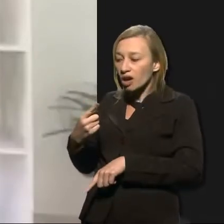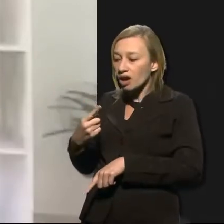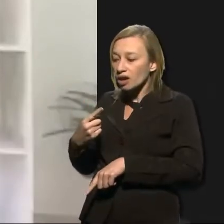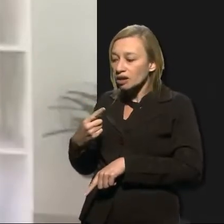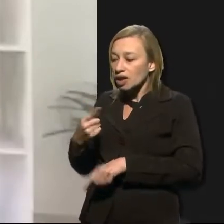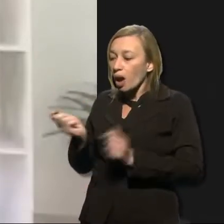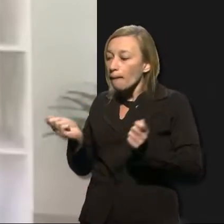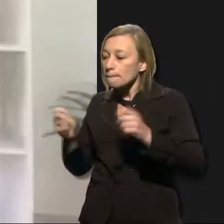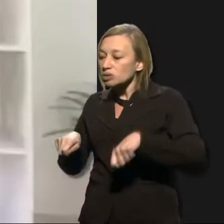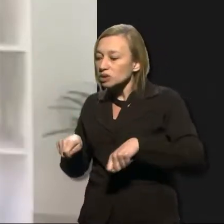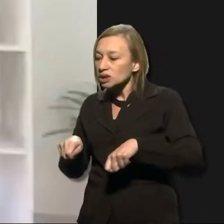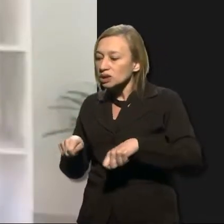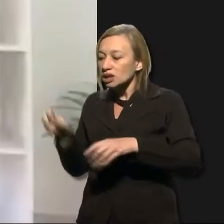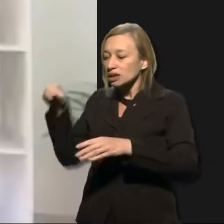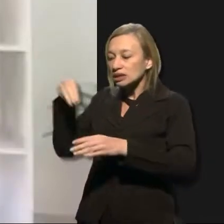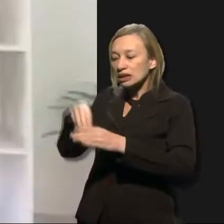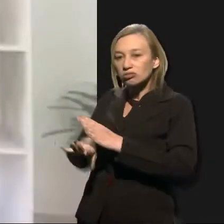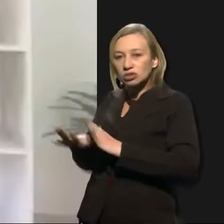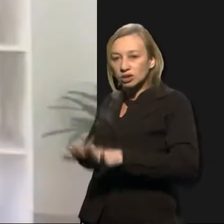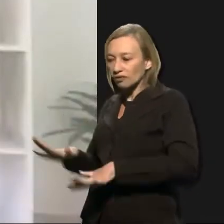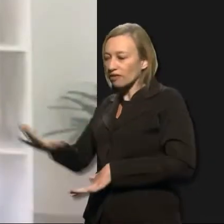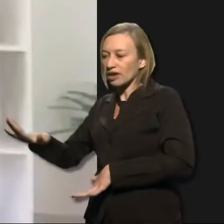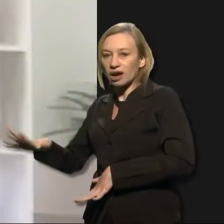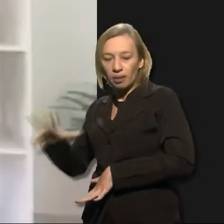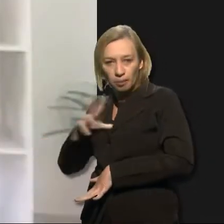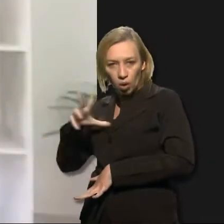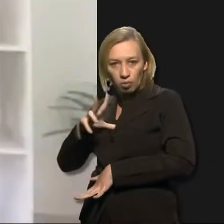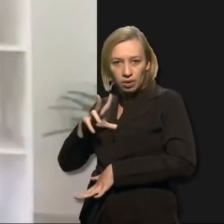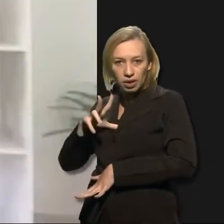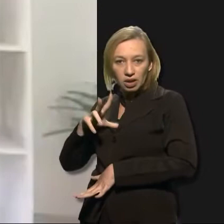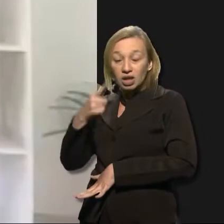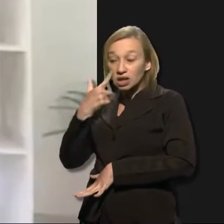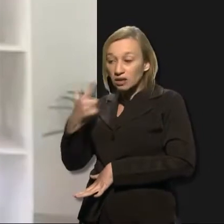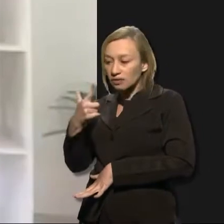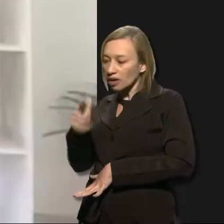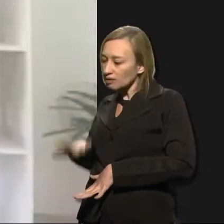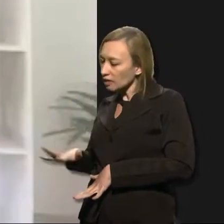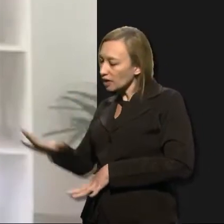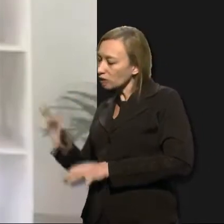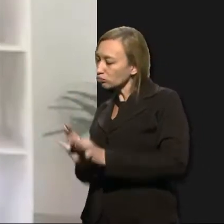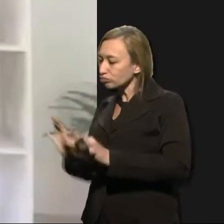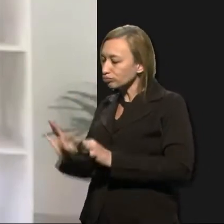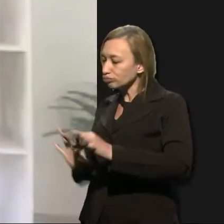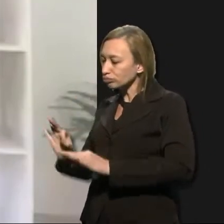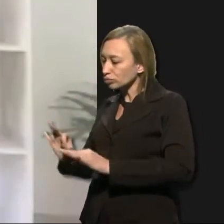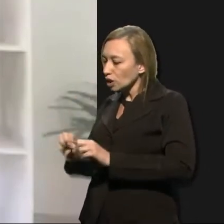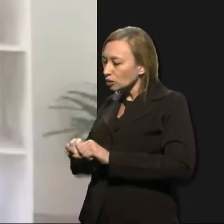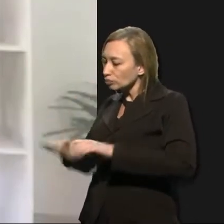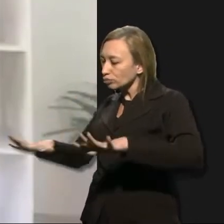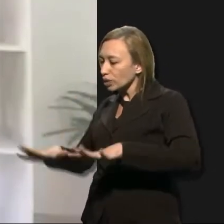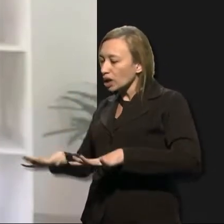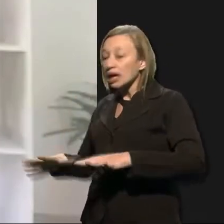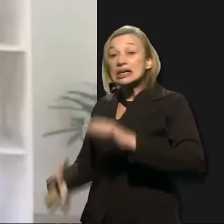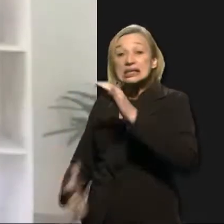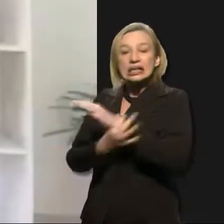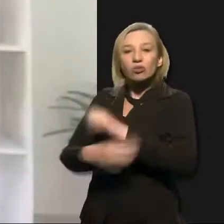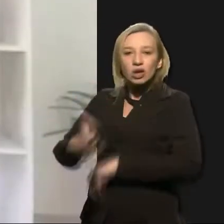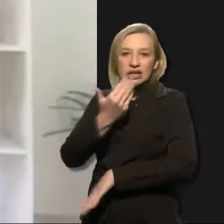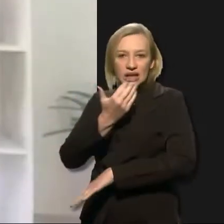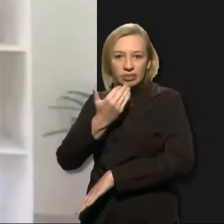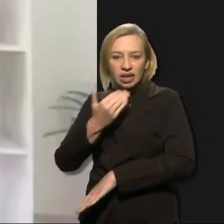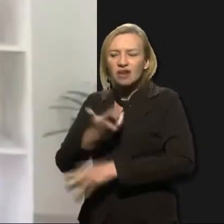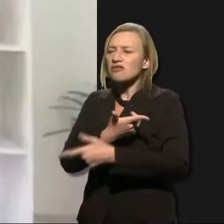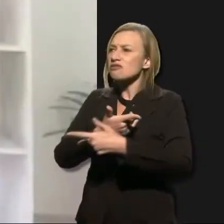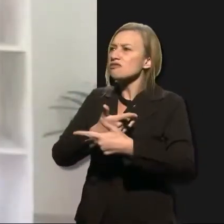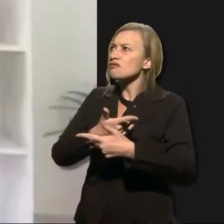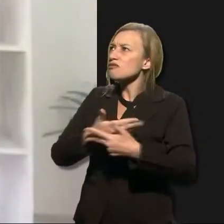ver também as potencialidades dentro da própria favela, né? A gente viu a favela se auto-organizando para a segurança